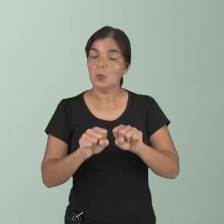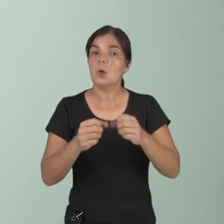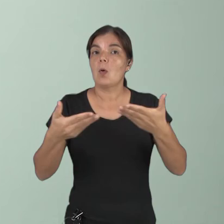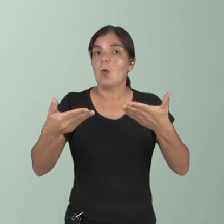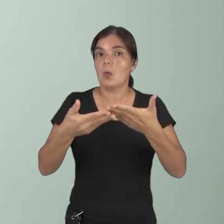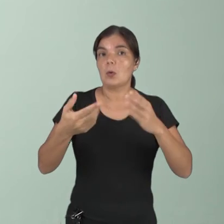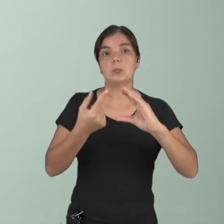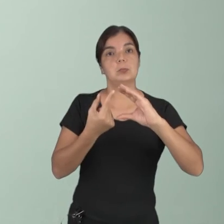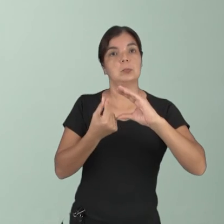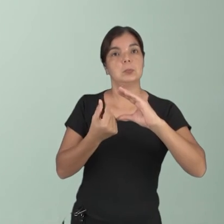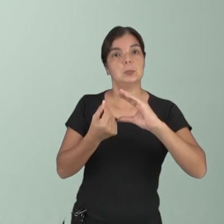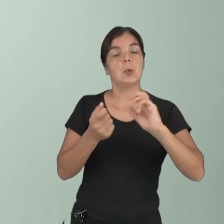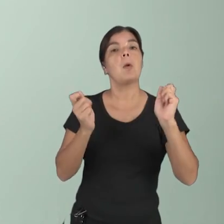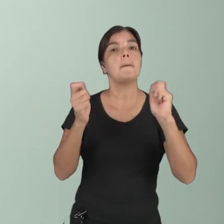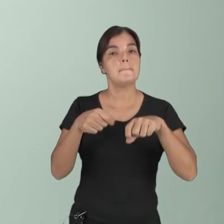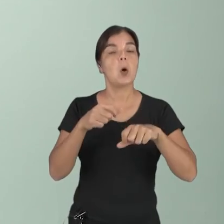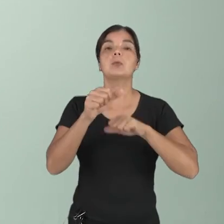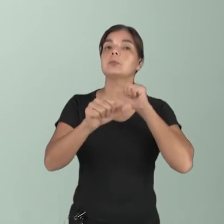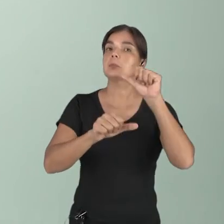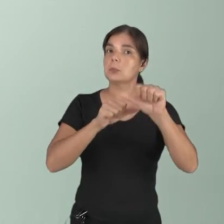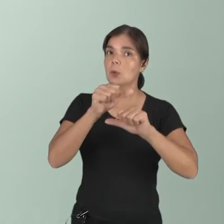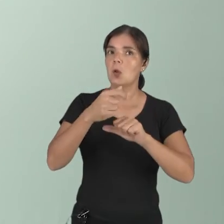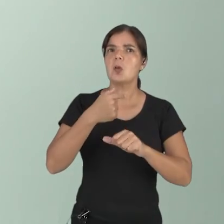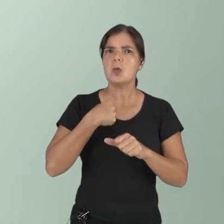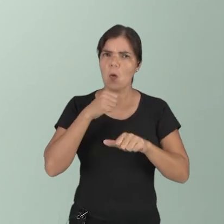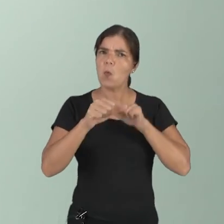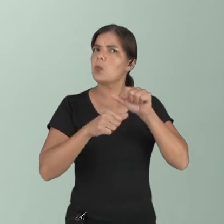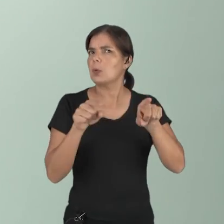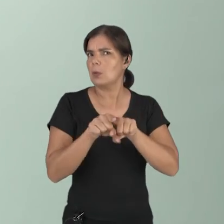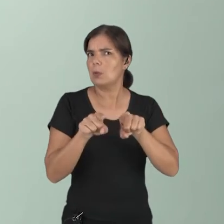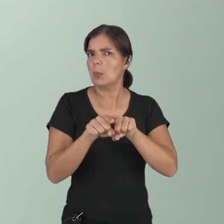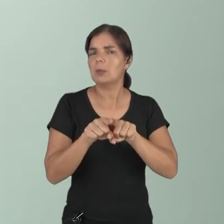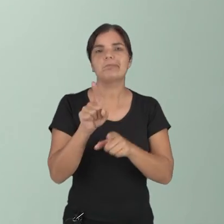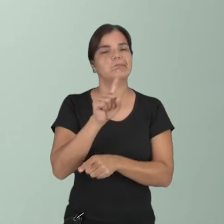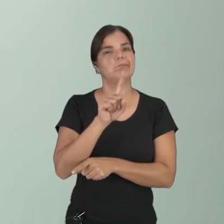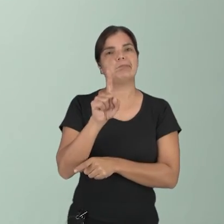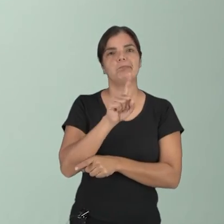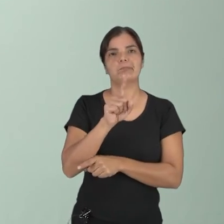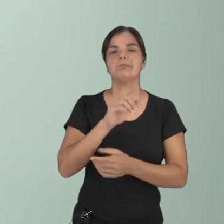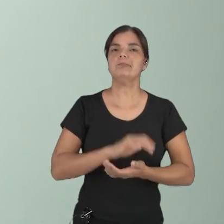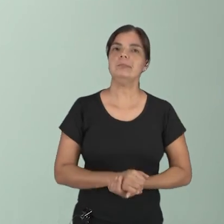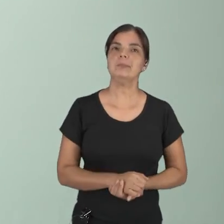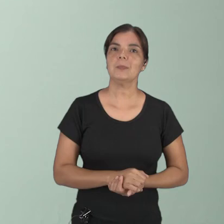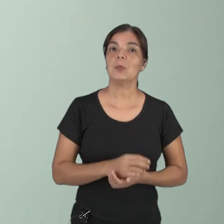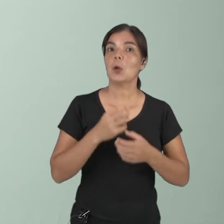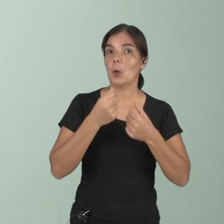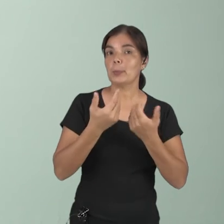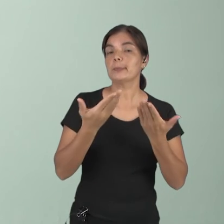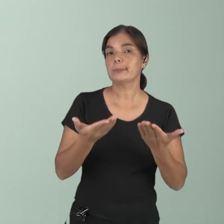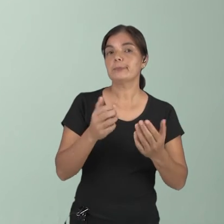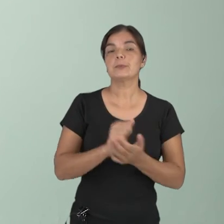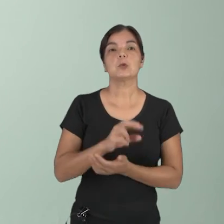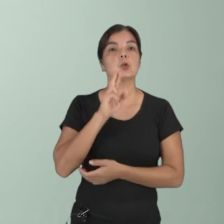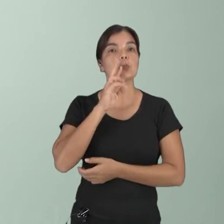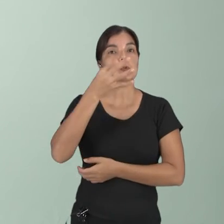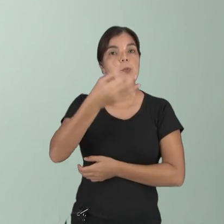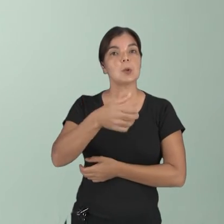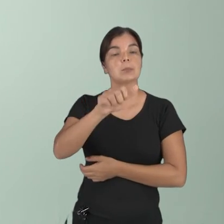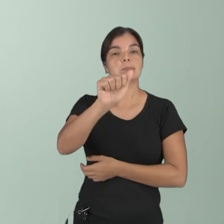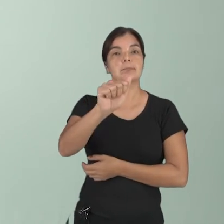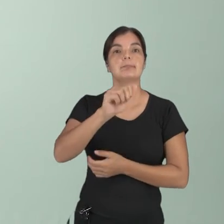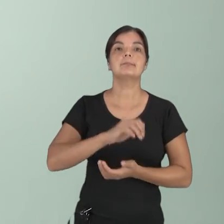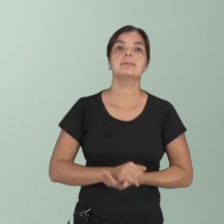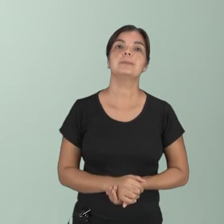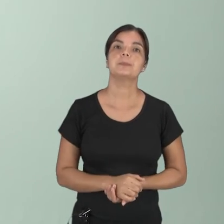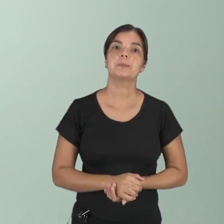opera hoje, que é capitalista, pode mudar. E eu vou mudar também? Não. Então, tá bom? Essa daí é a questão certa, a questão